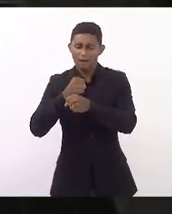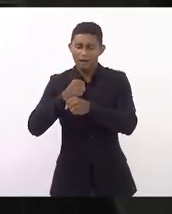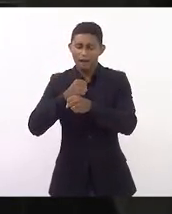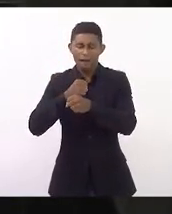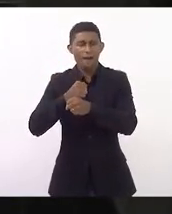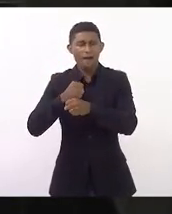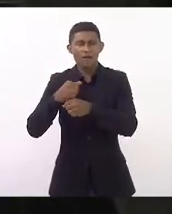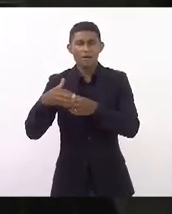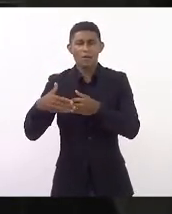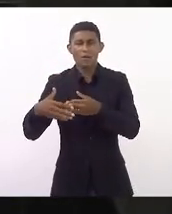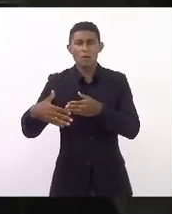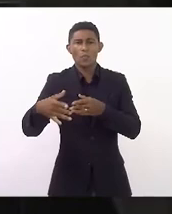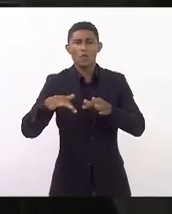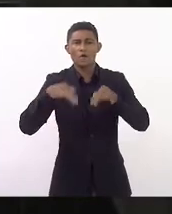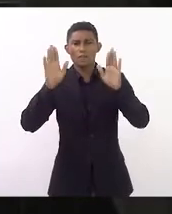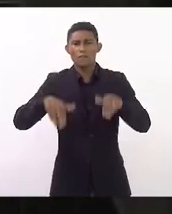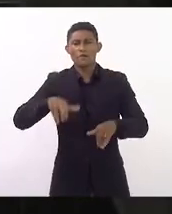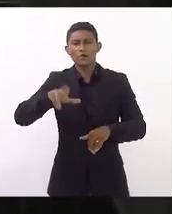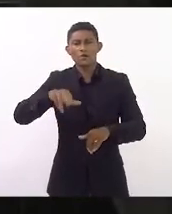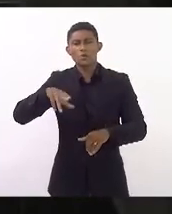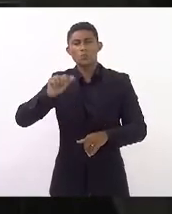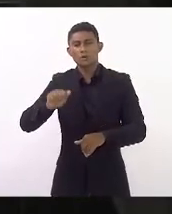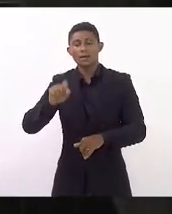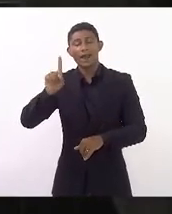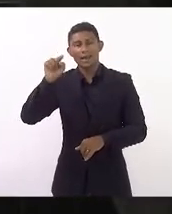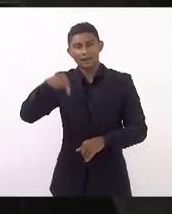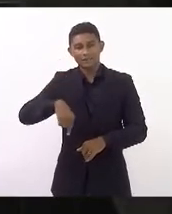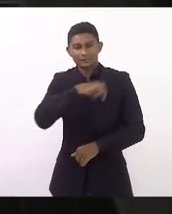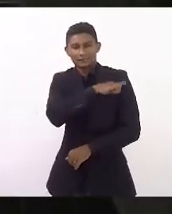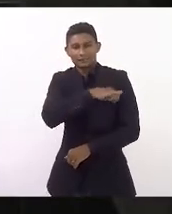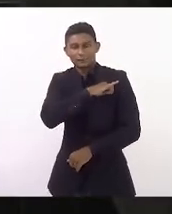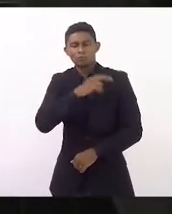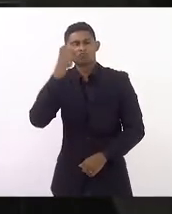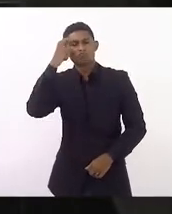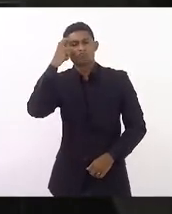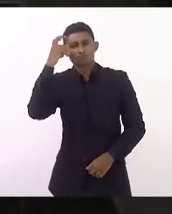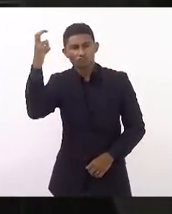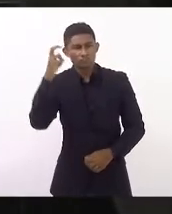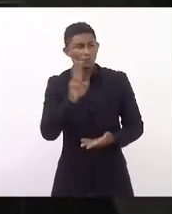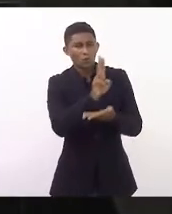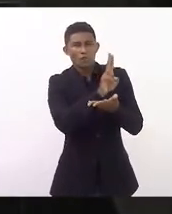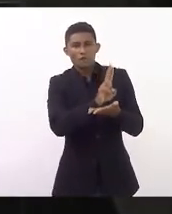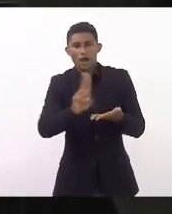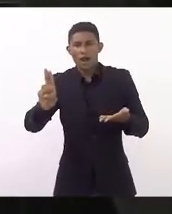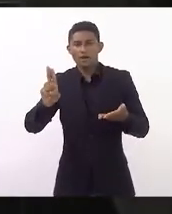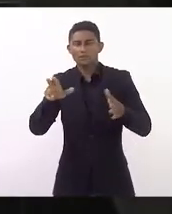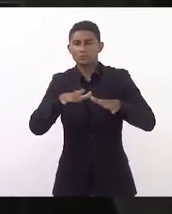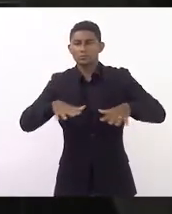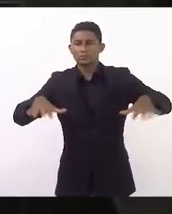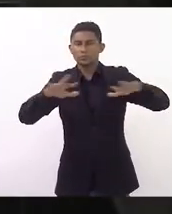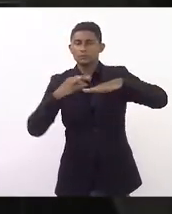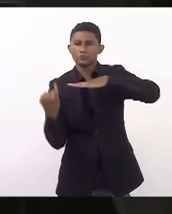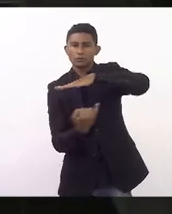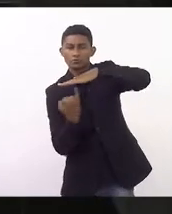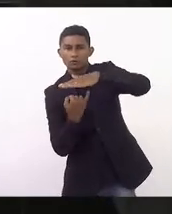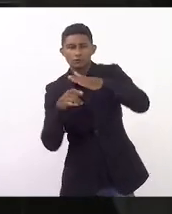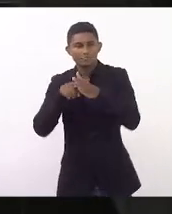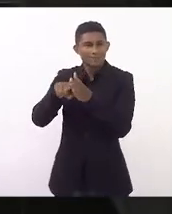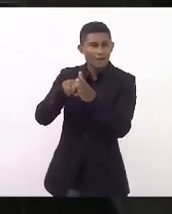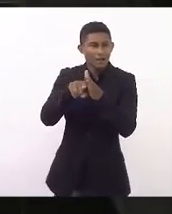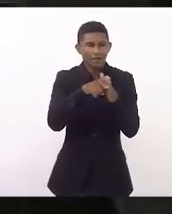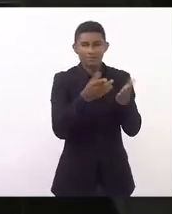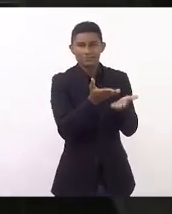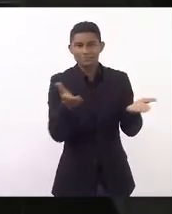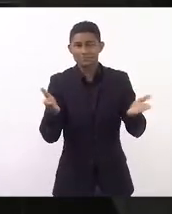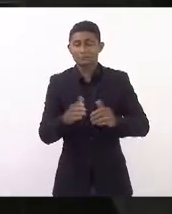fim, é a inteligência instalada no Rio de Janeiro, nas nossas universidades, nos nossos institutos de pesquisa, e, portanto, o